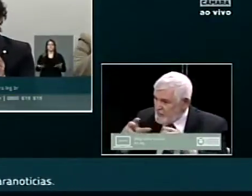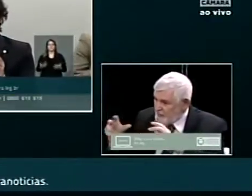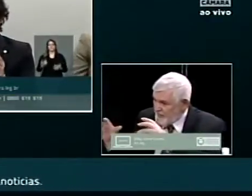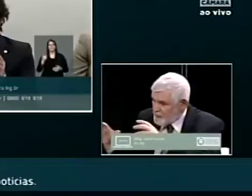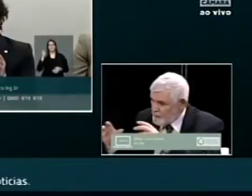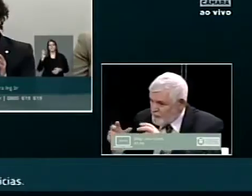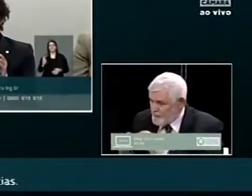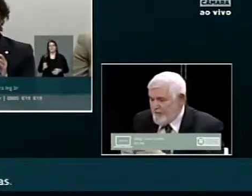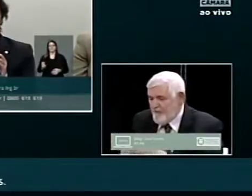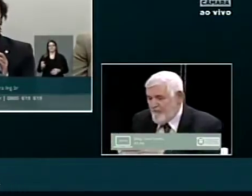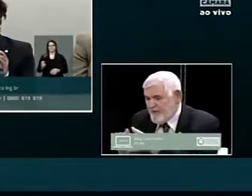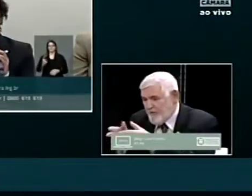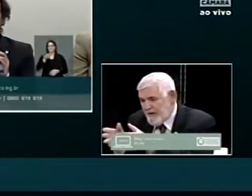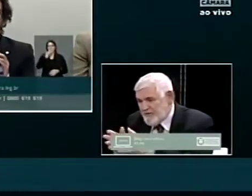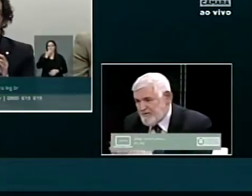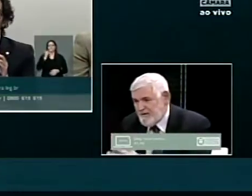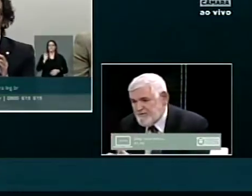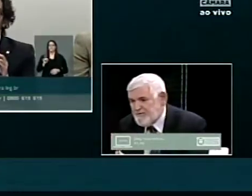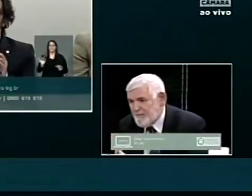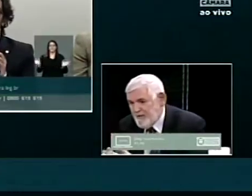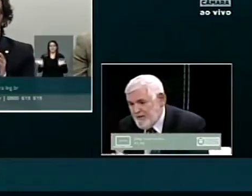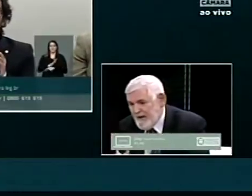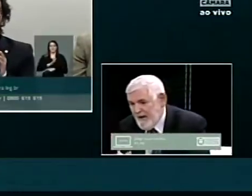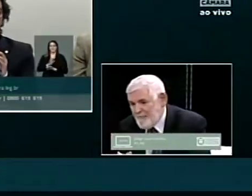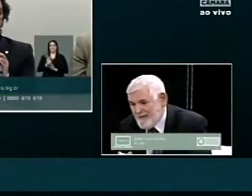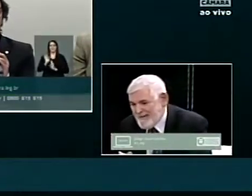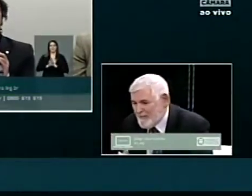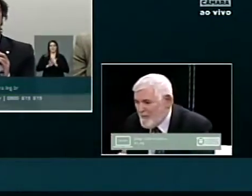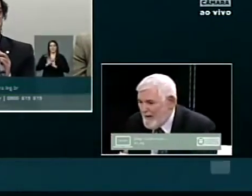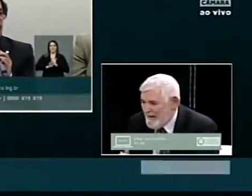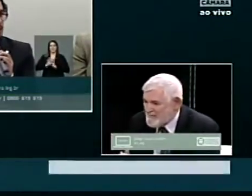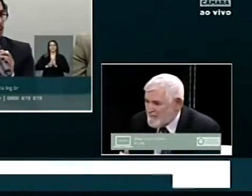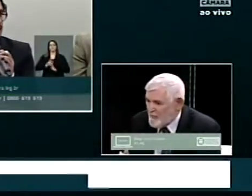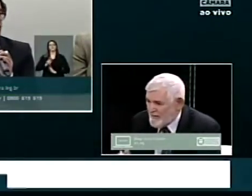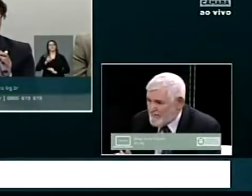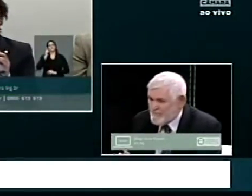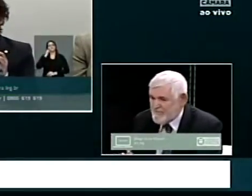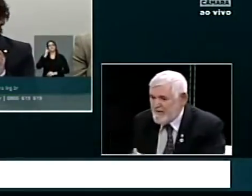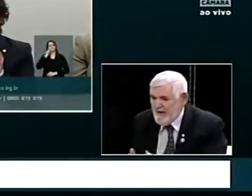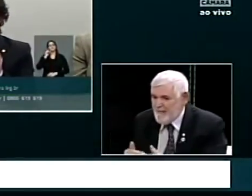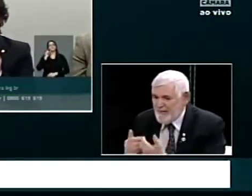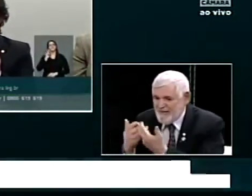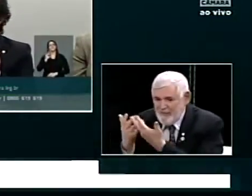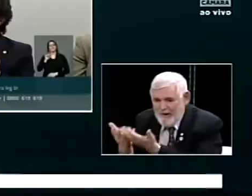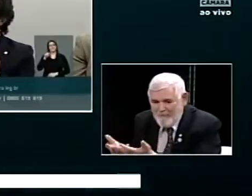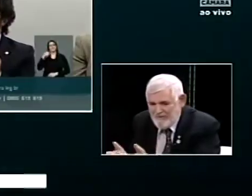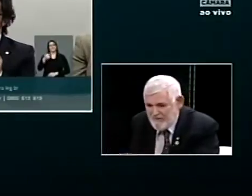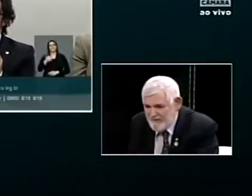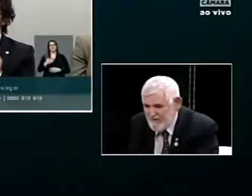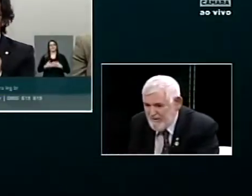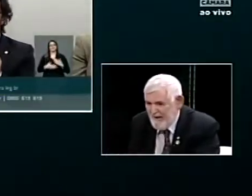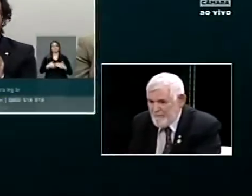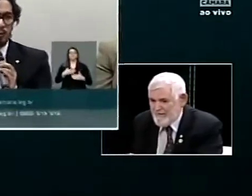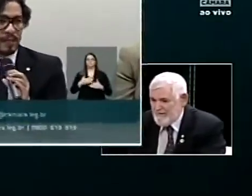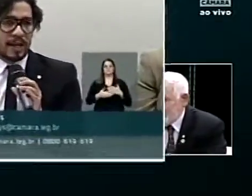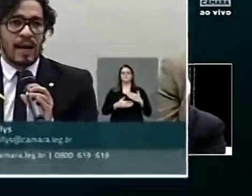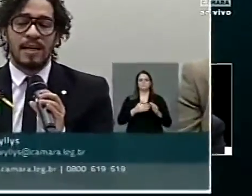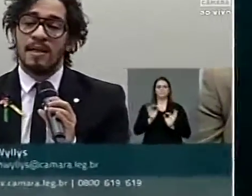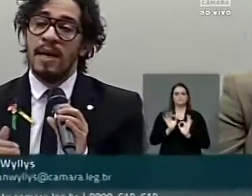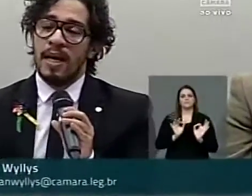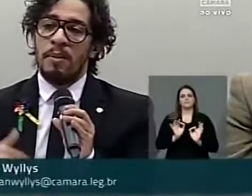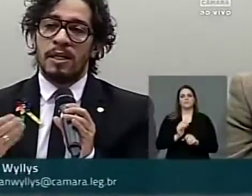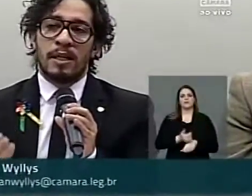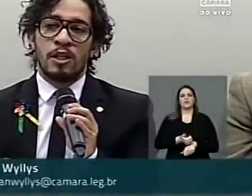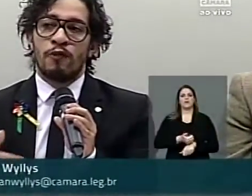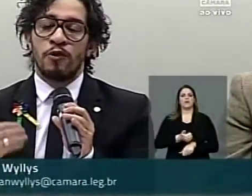vez que chegamos a um texto final, a gente tinha consciência de que esse projeto seria melhorado à medida que ele fosse tramitando nessa